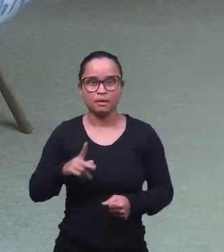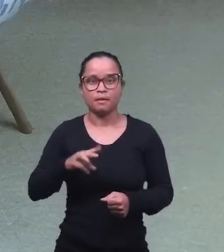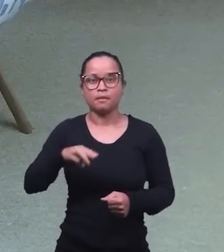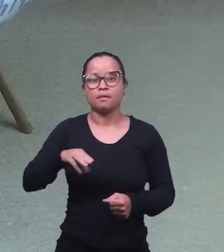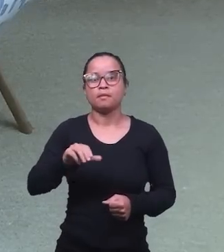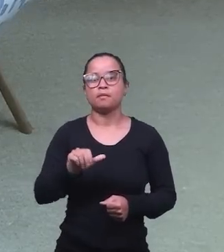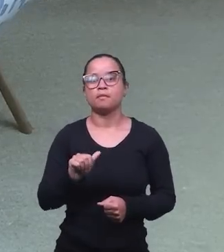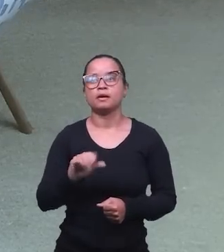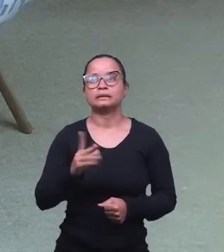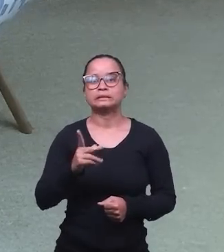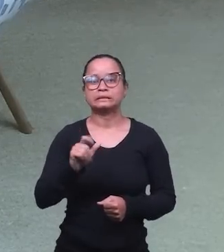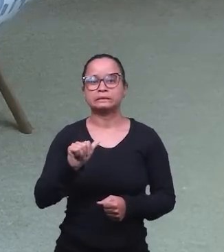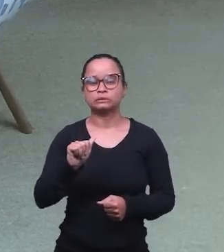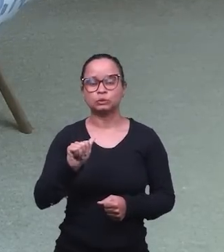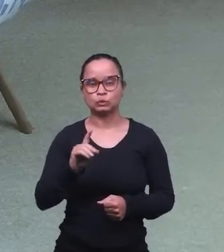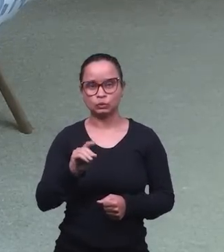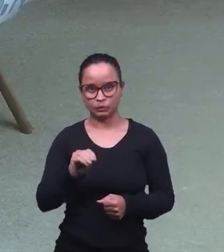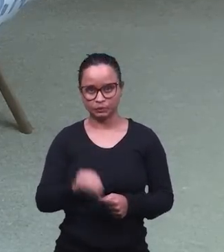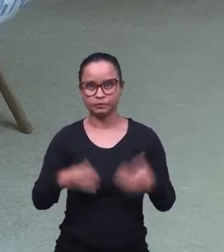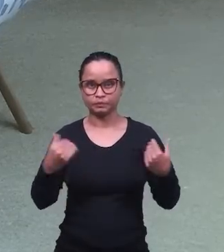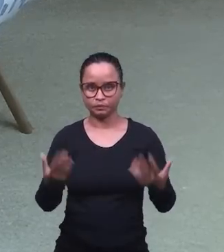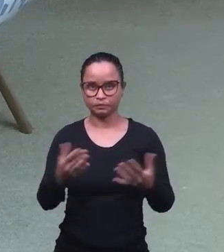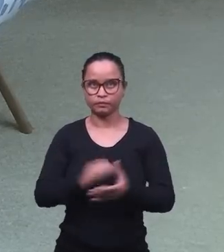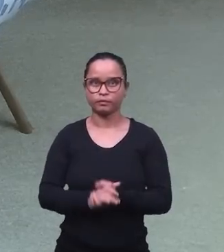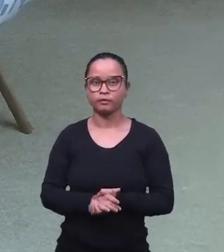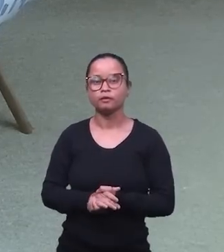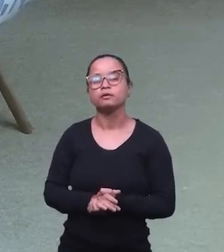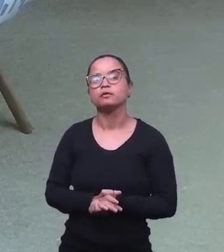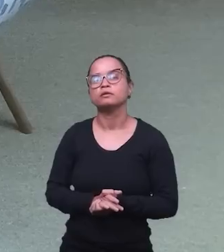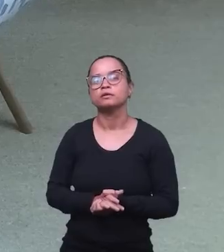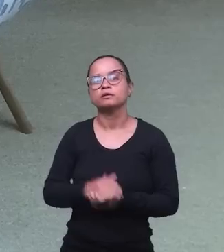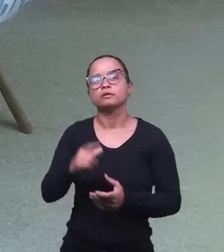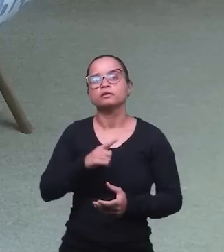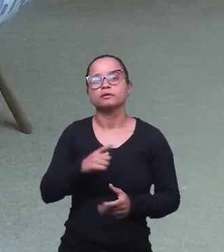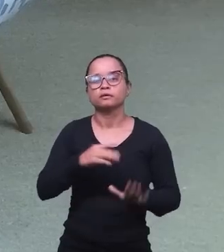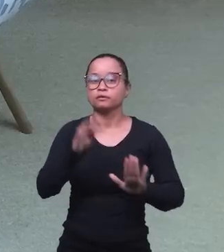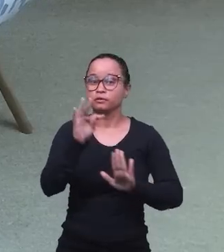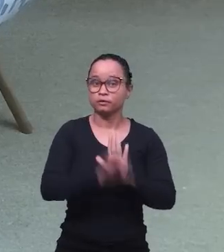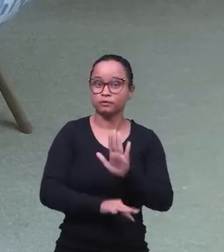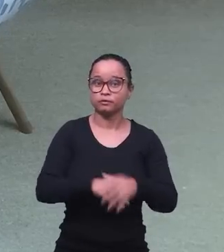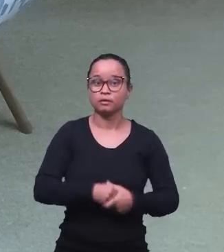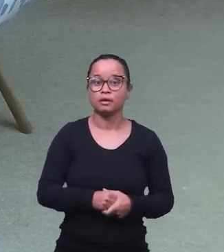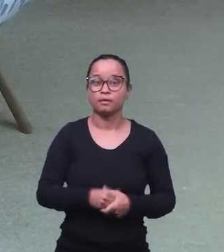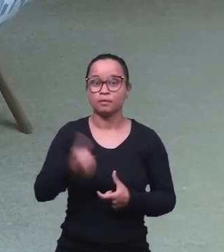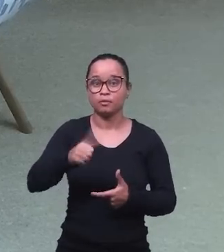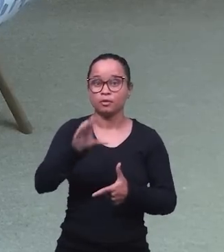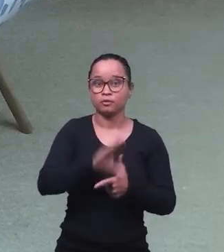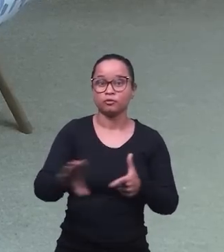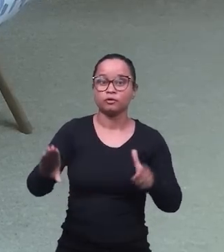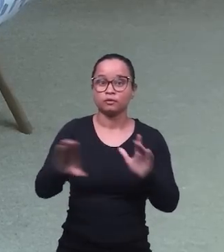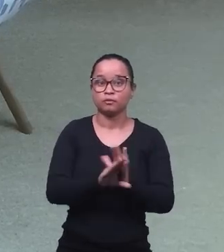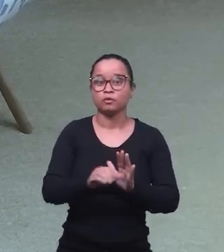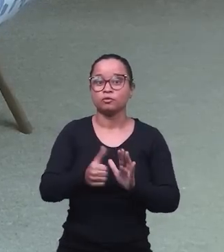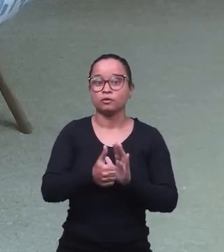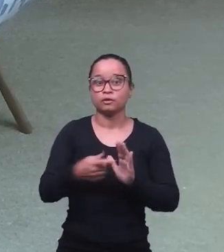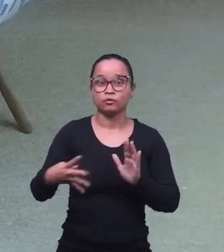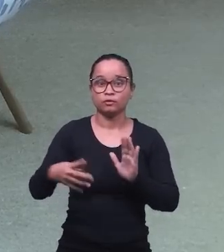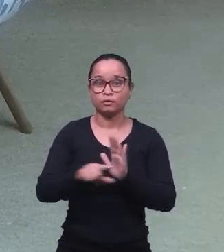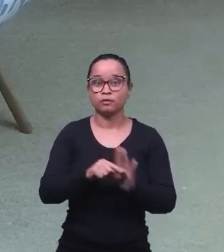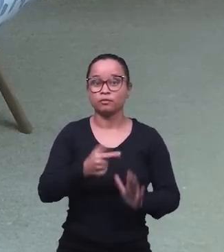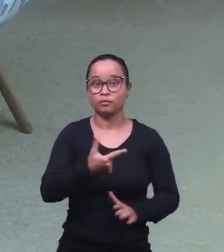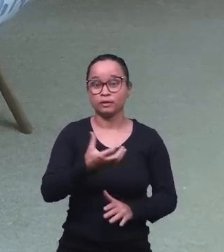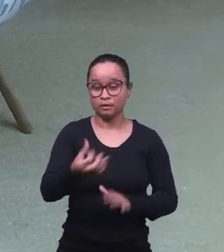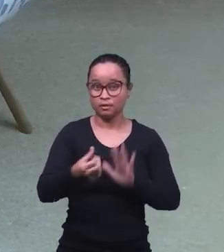que na pergunta de número 2, né, gostaria de deixar aqui um texto que está em 1 Coríntios, capítulo 14,